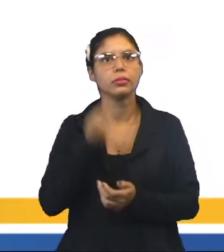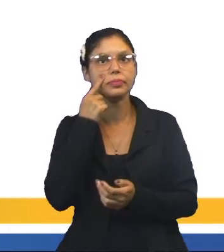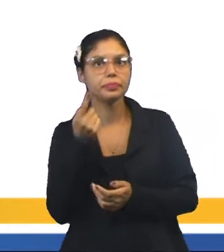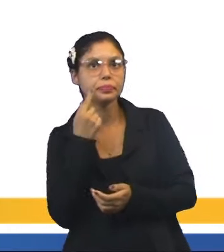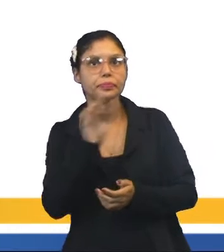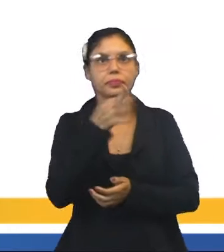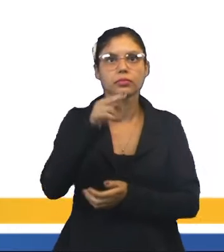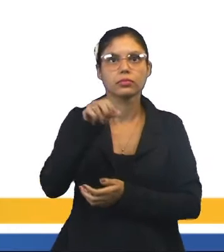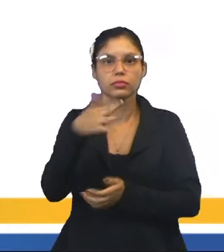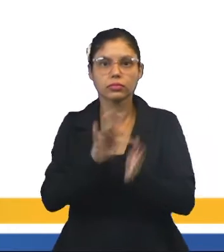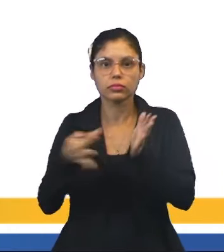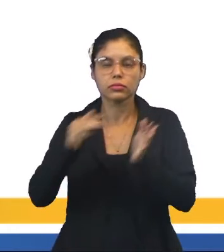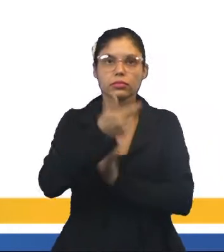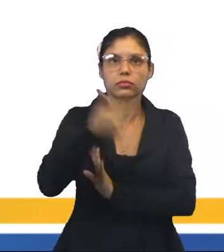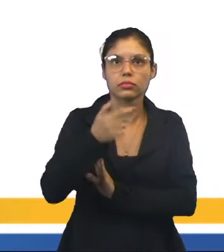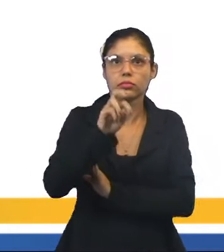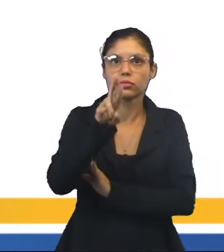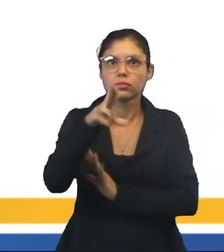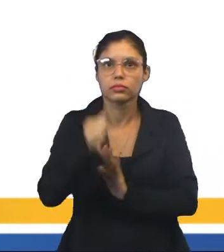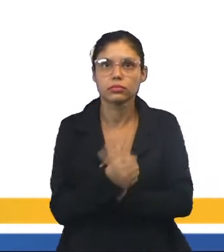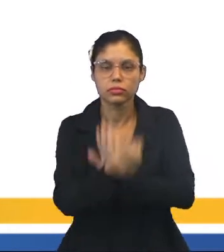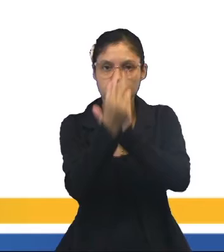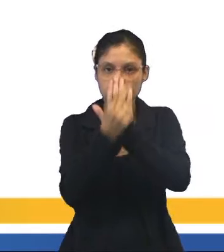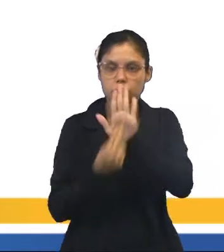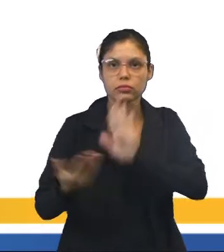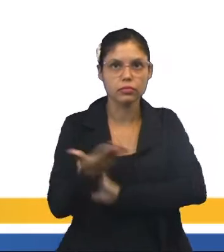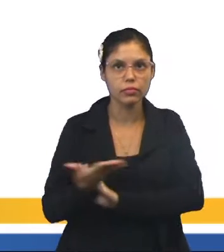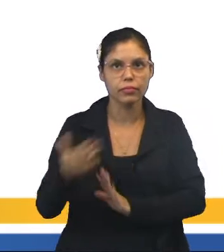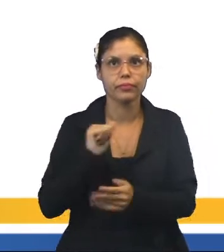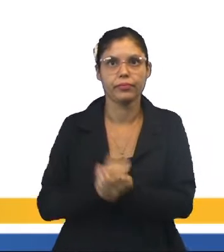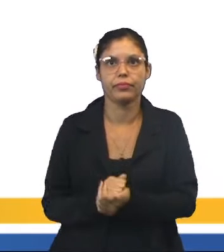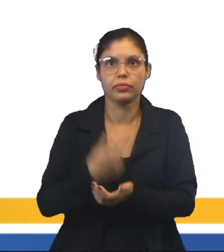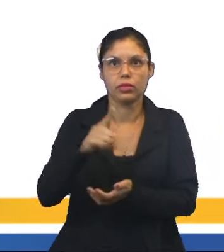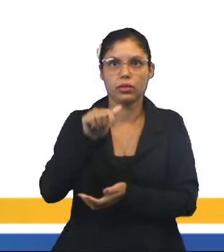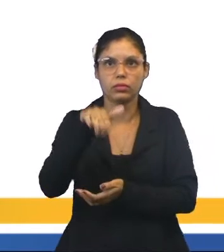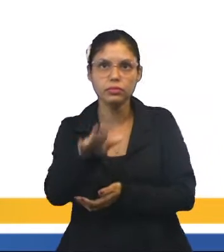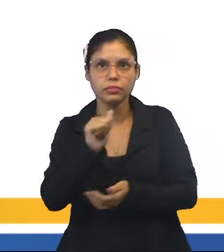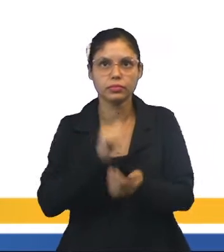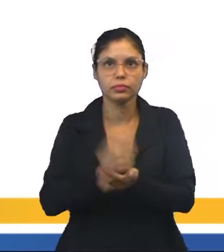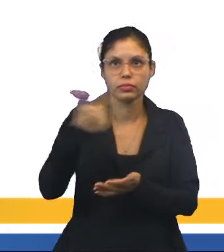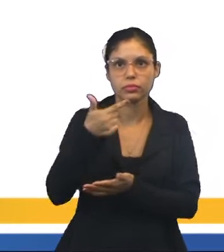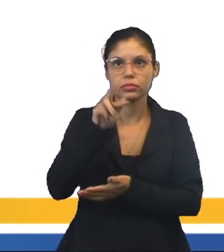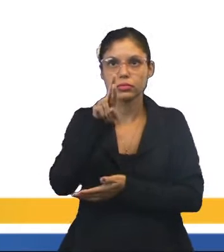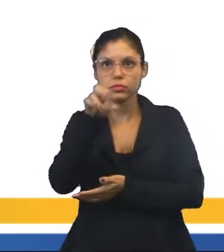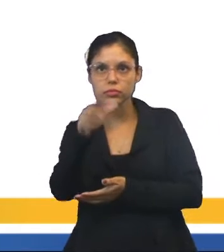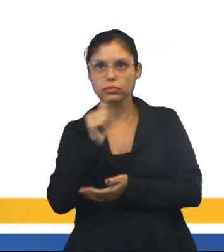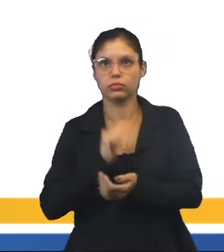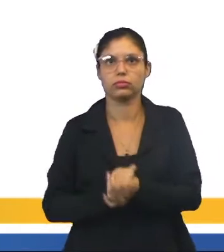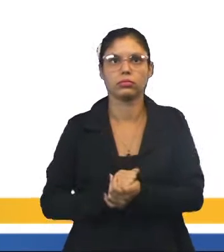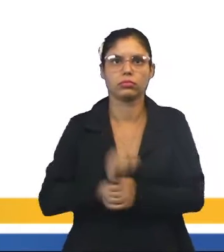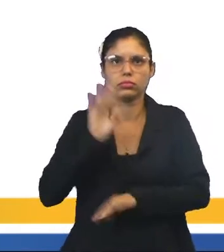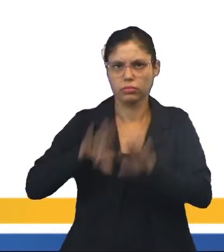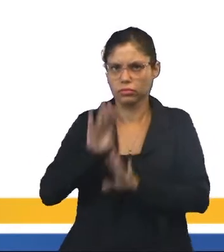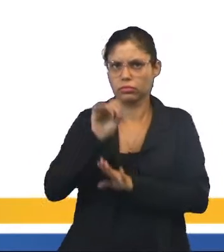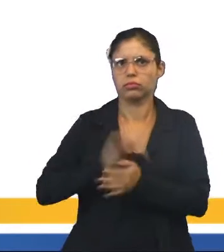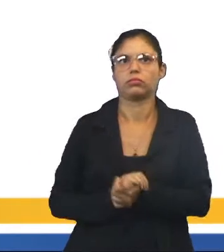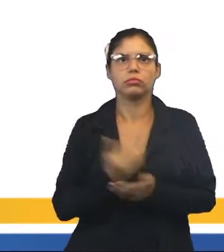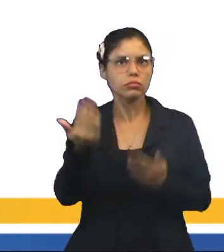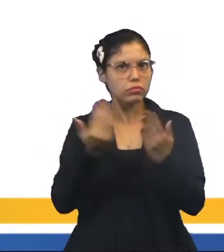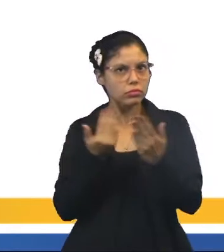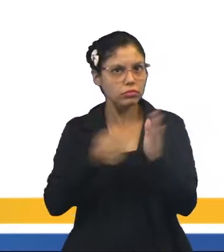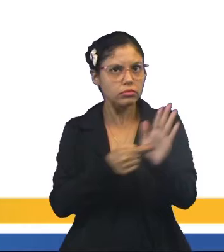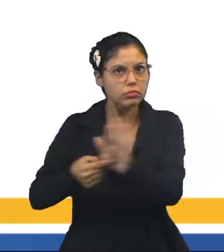Funções do segundo grau são regras baseadas em polinômios do segundo grau de uma